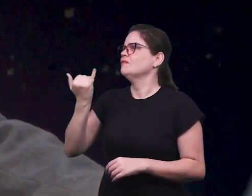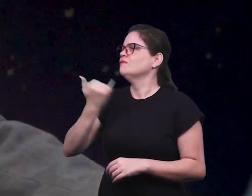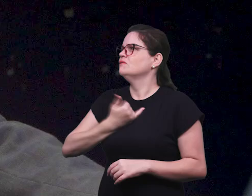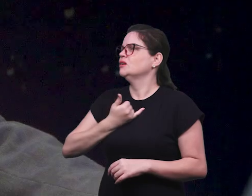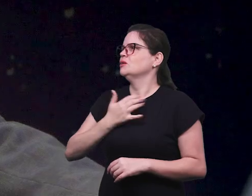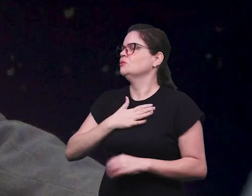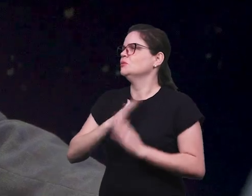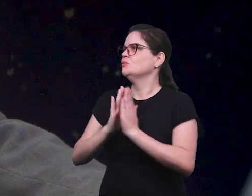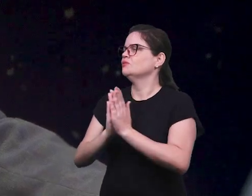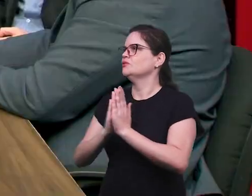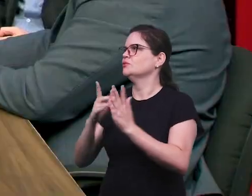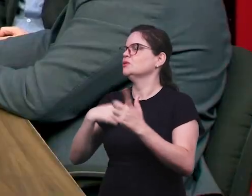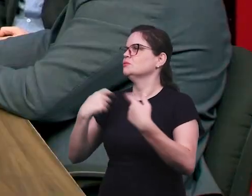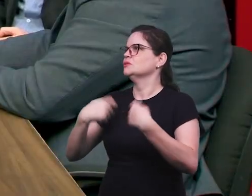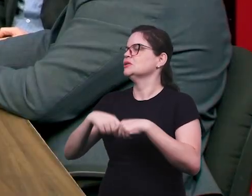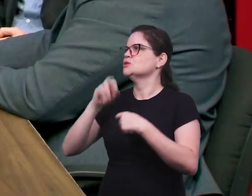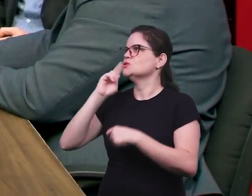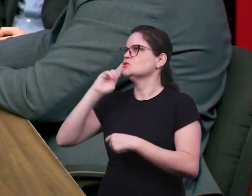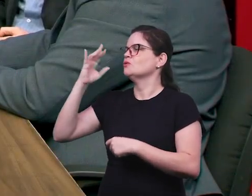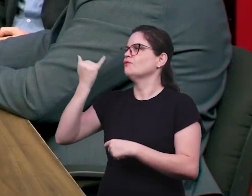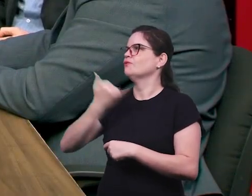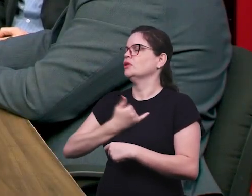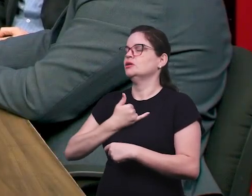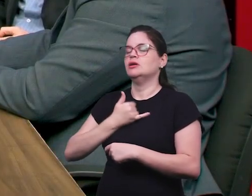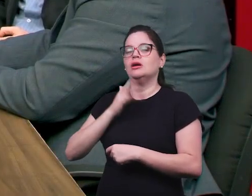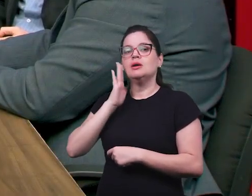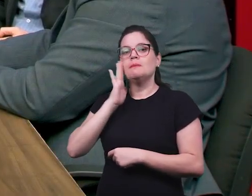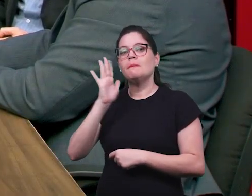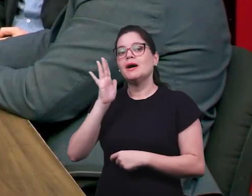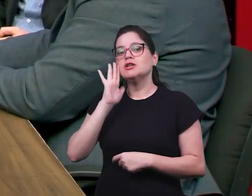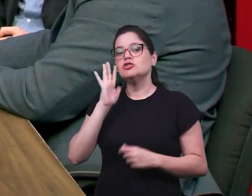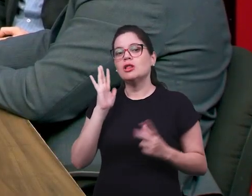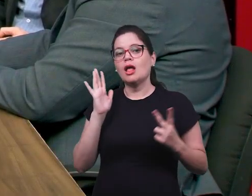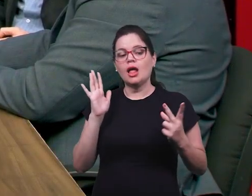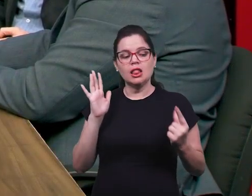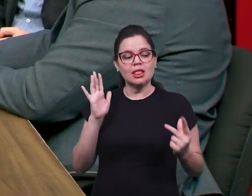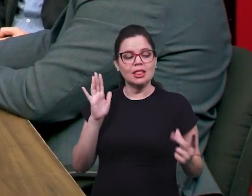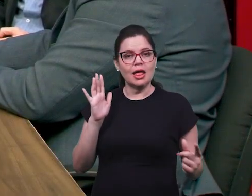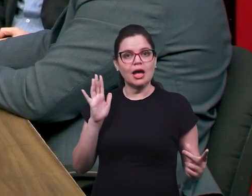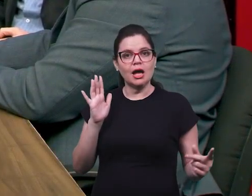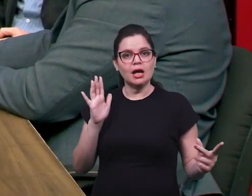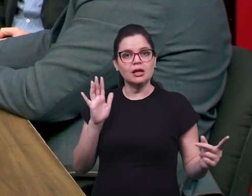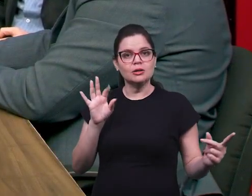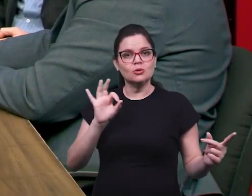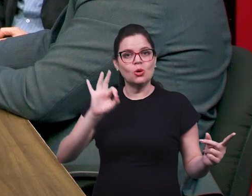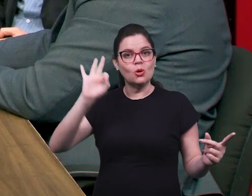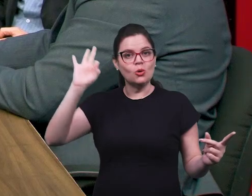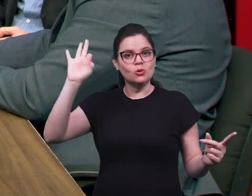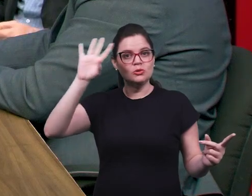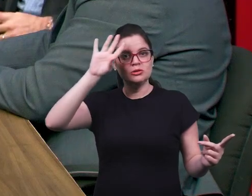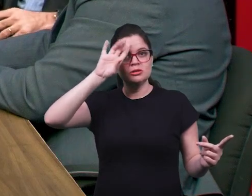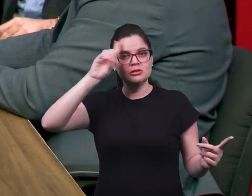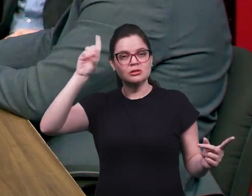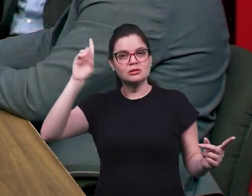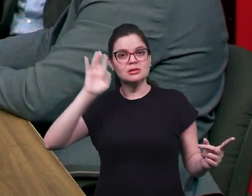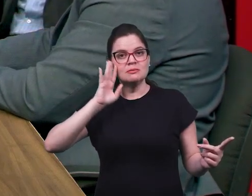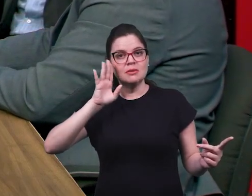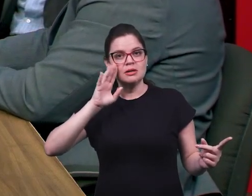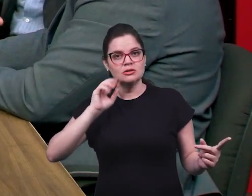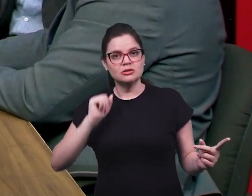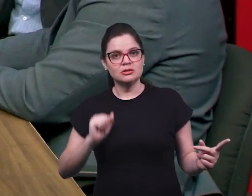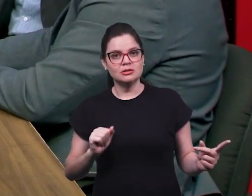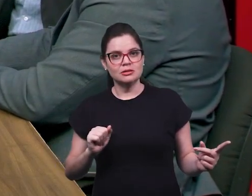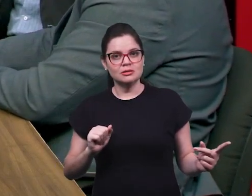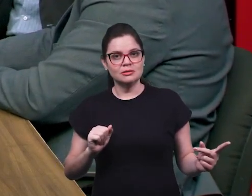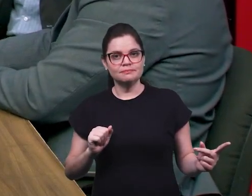ouvir a voz do Senhor. Aí você imagina uma eternidade sem ouvir a voz do Senhor, sem ter a presença, porque a